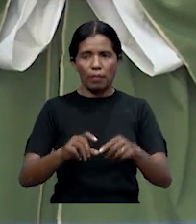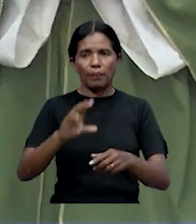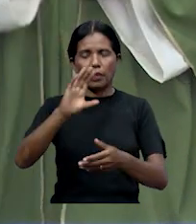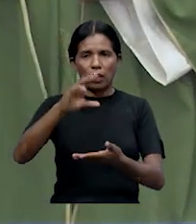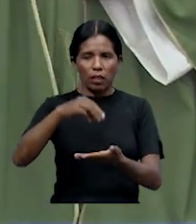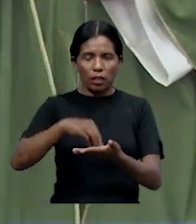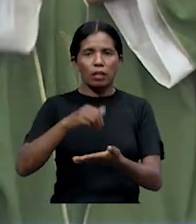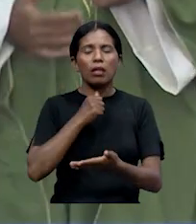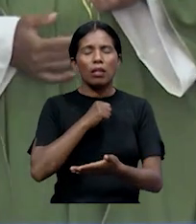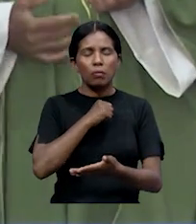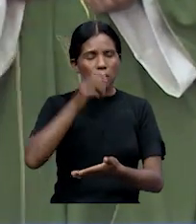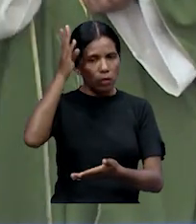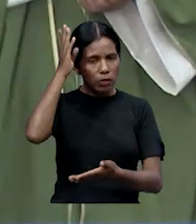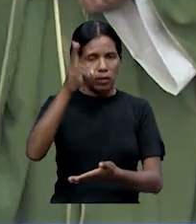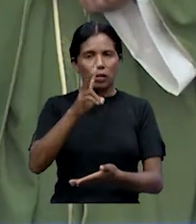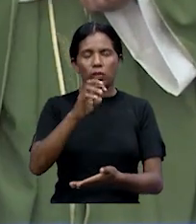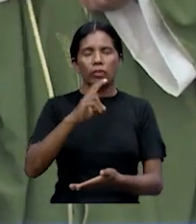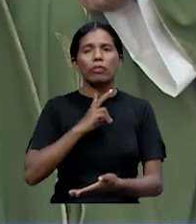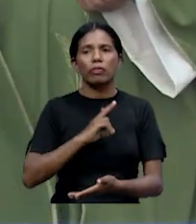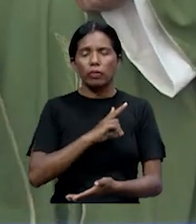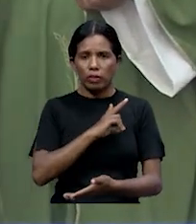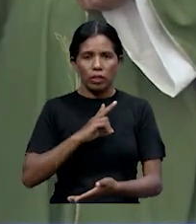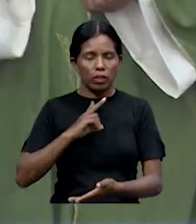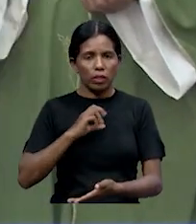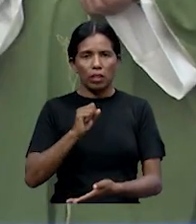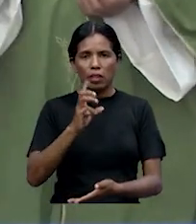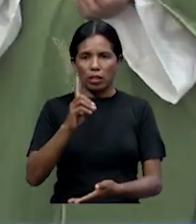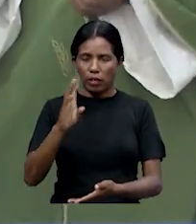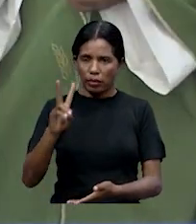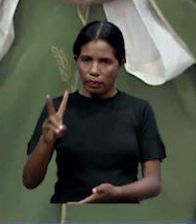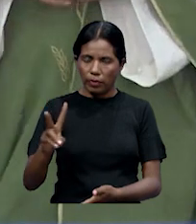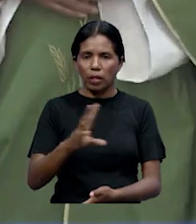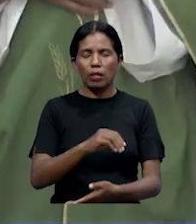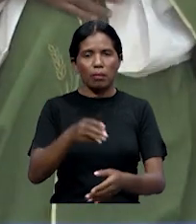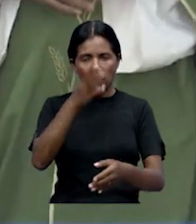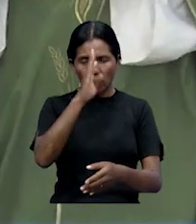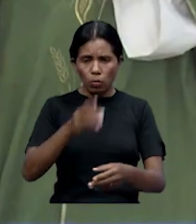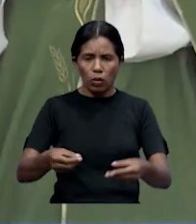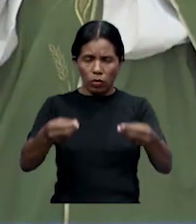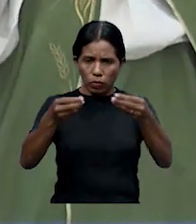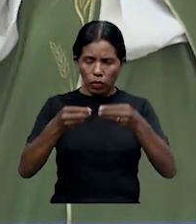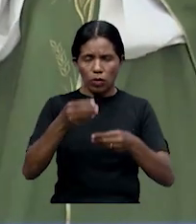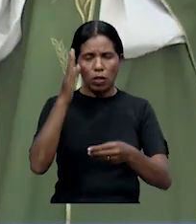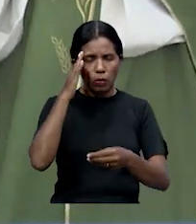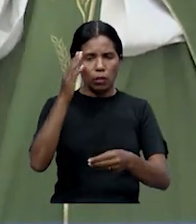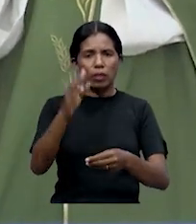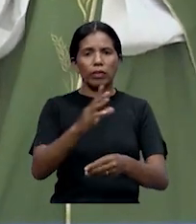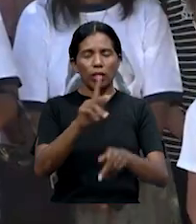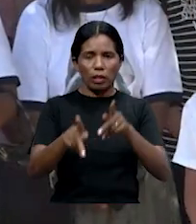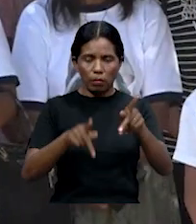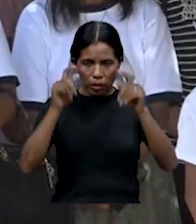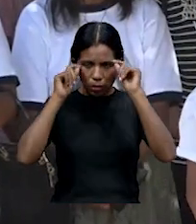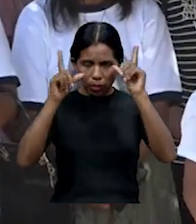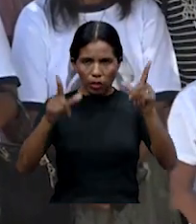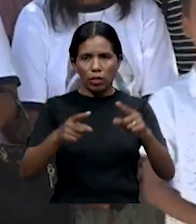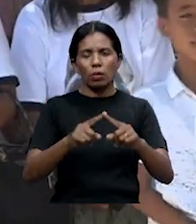Metropolita Dili, Dom Virgílio do Carmo da Silva, SDB, e a neumilha teten, maromak foha noina fatem bastrani Timor-Leste, katak,